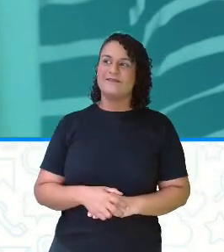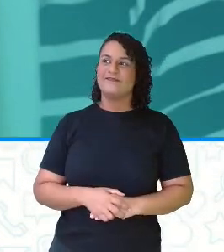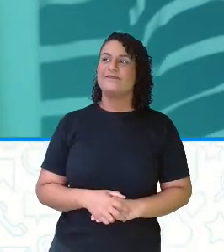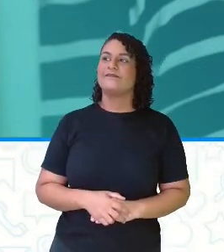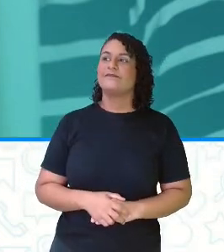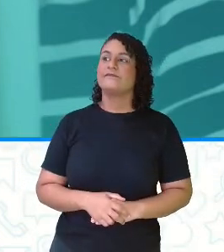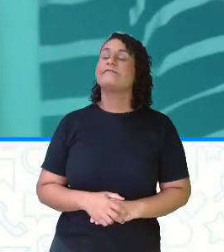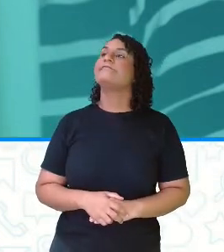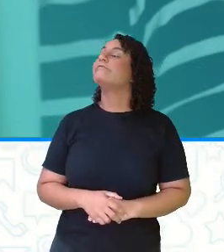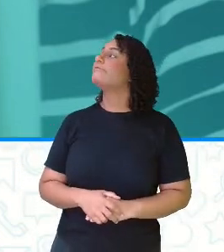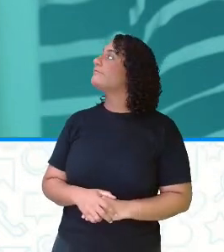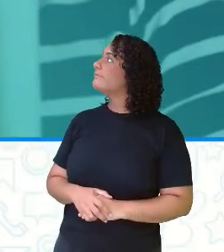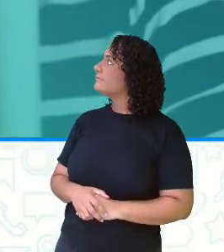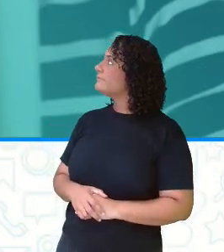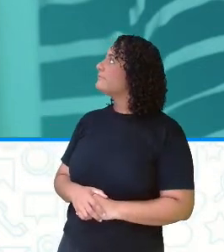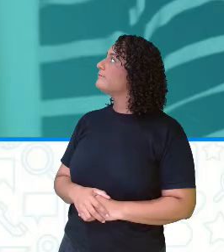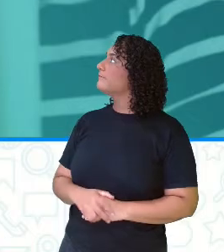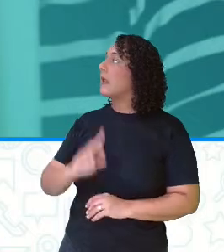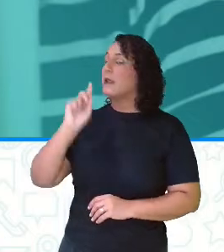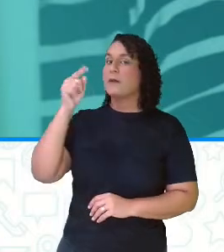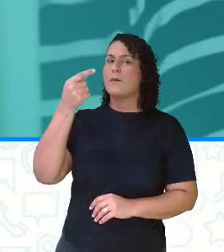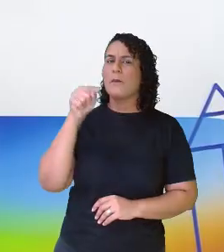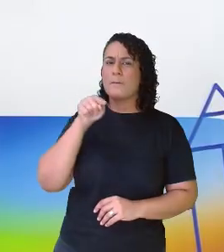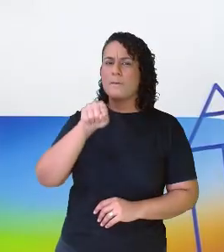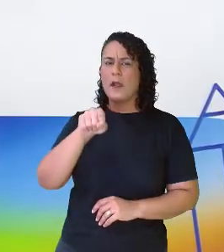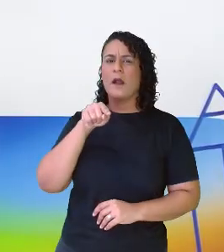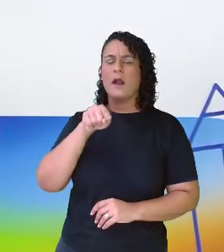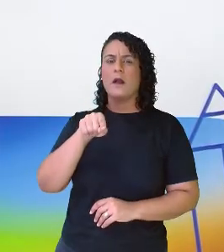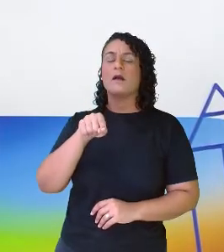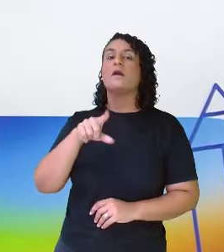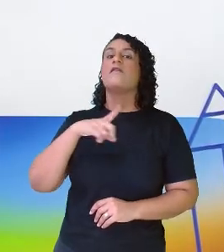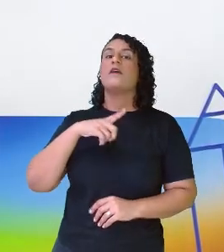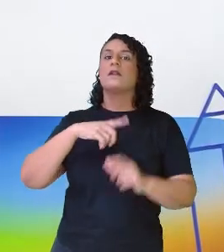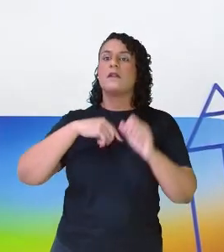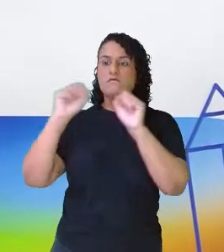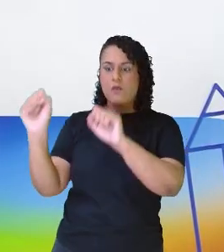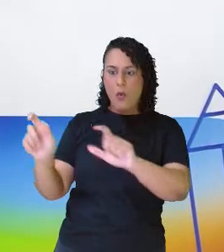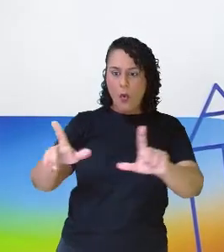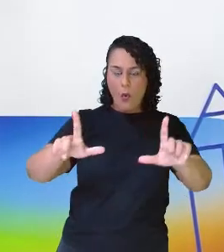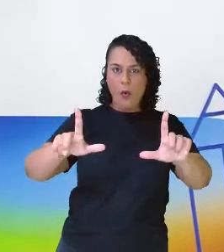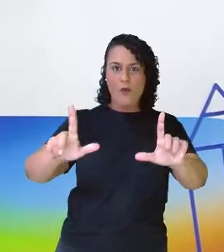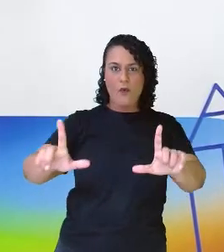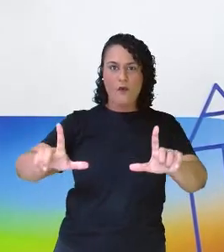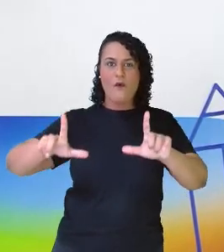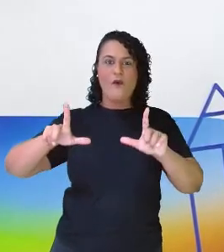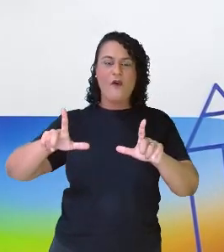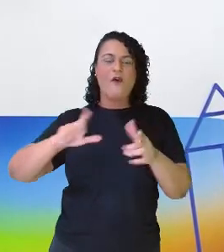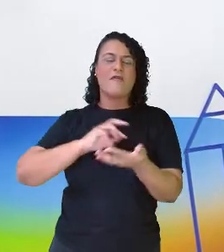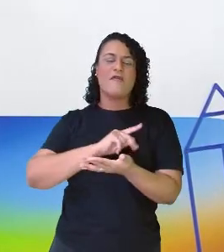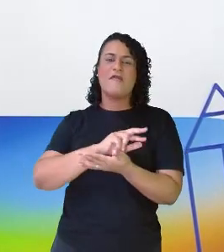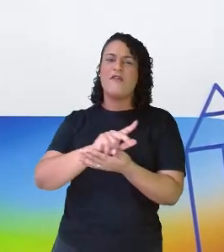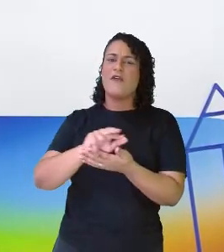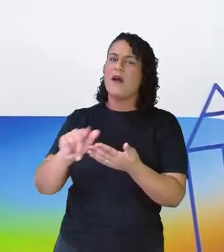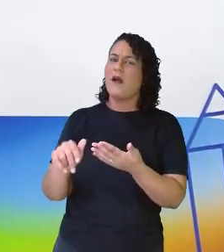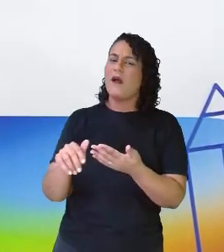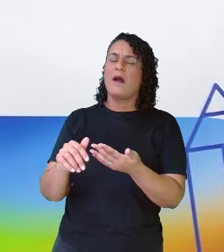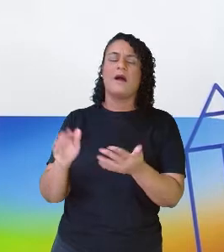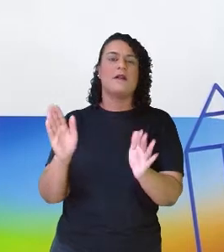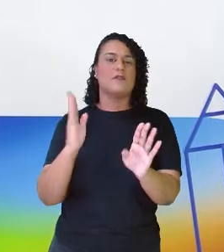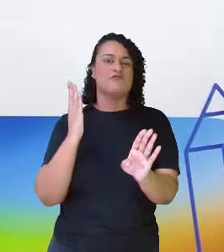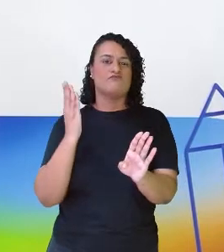E quando vocês botarem a matrícula e avançar, vocês vão ter uma infinidade de livros e tem enciclopédia aqui dentro,